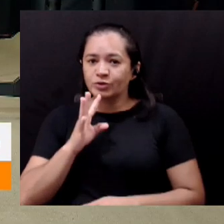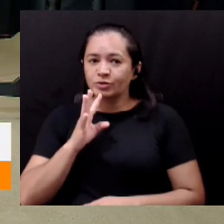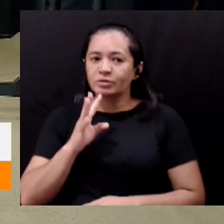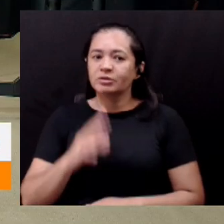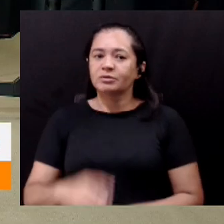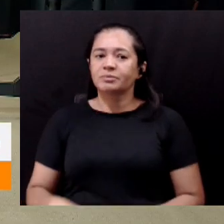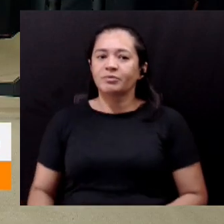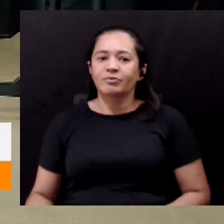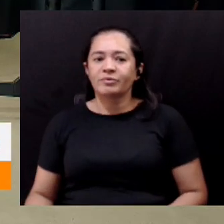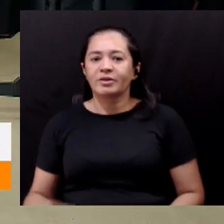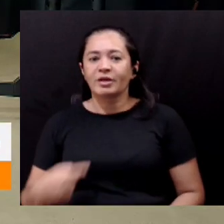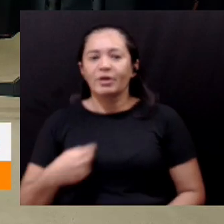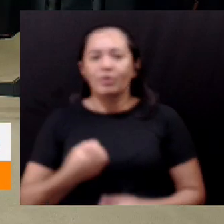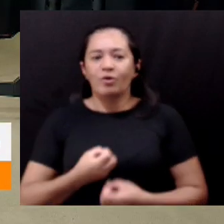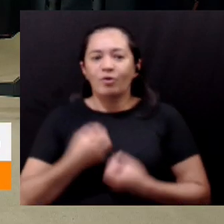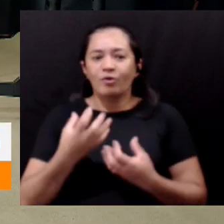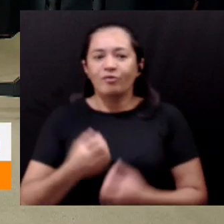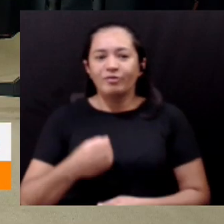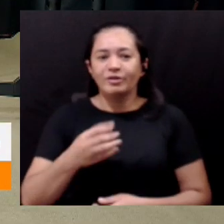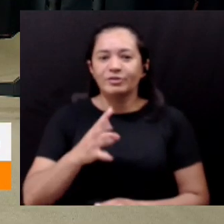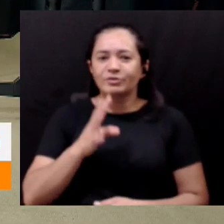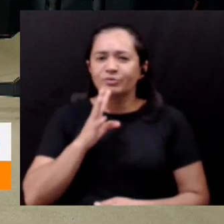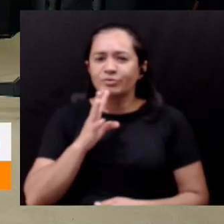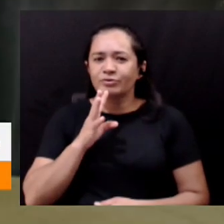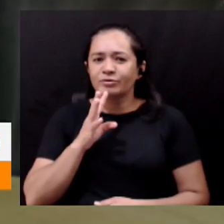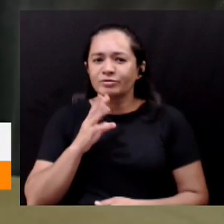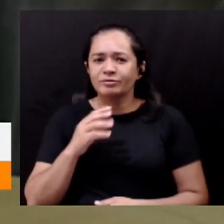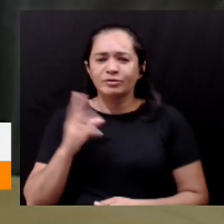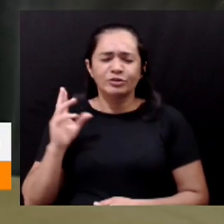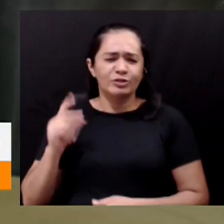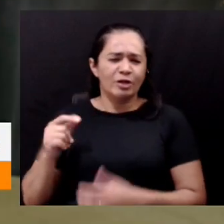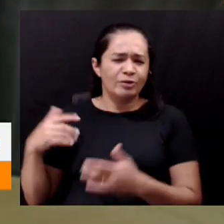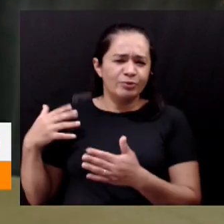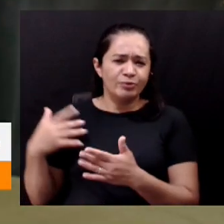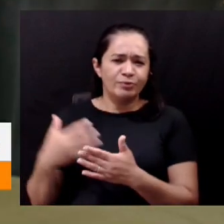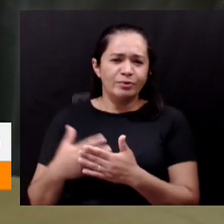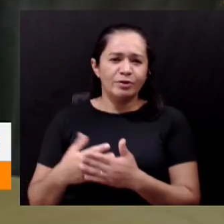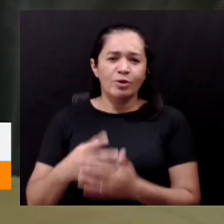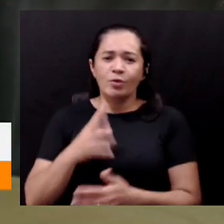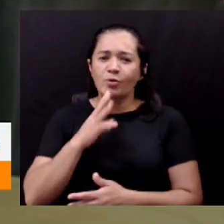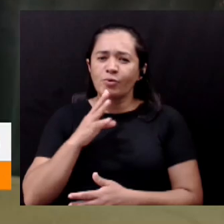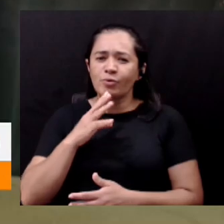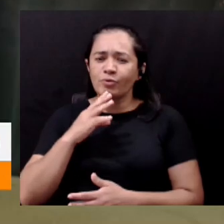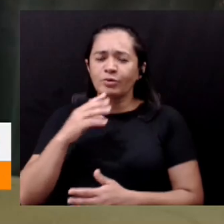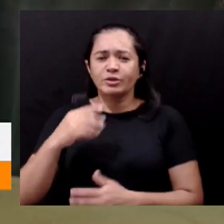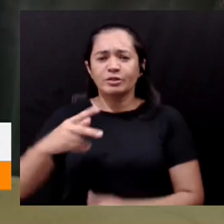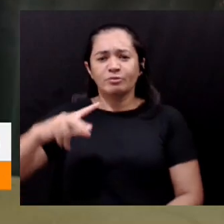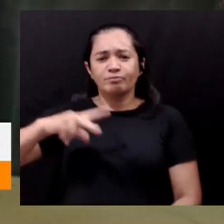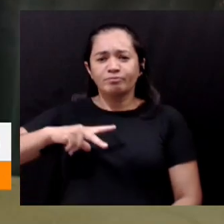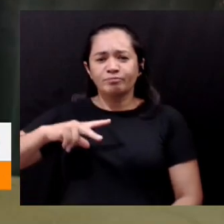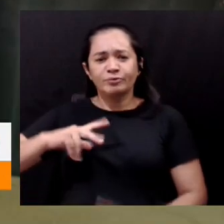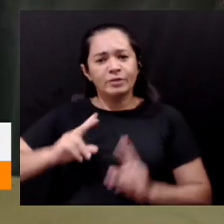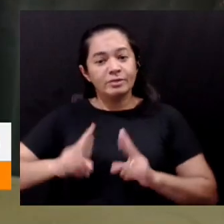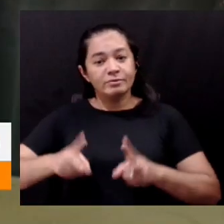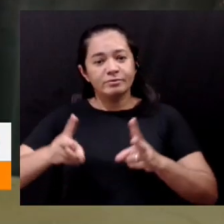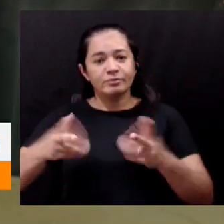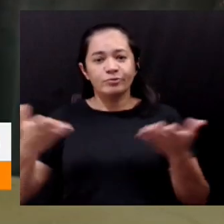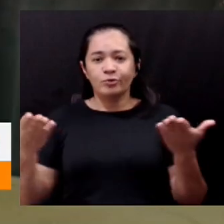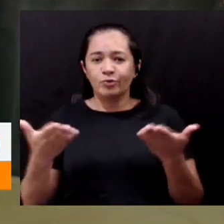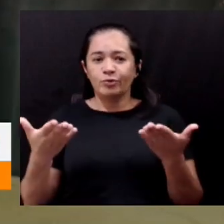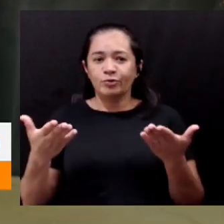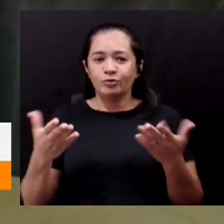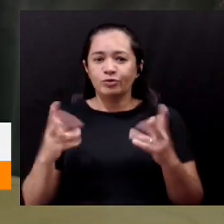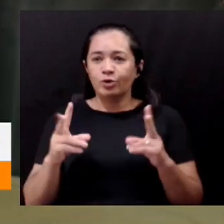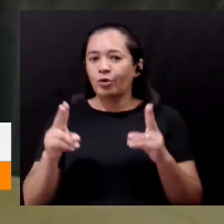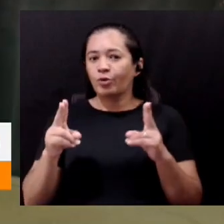processo de autoconhecimento, ó, faz muito tempo. Eu acho que o autoconhecimento ele é constante, porque Eu hoje não sou a mesma Rúbia de há